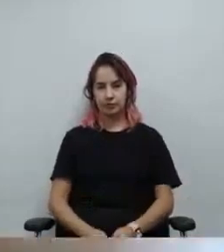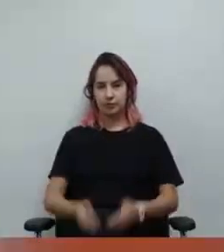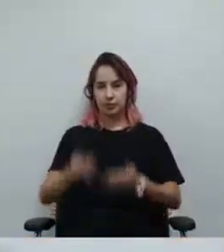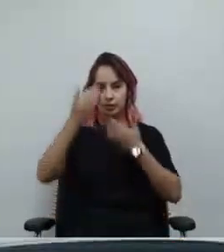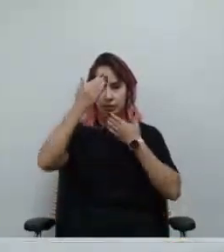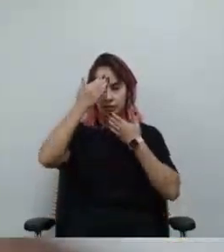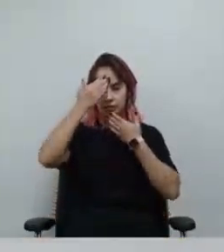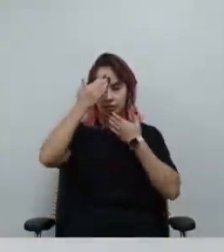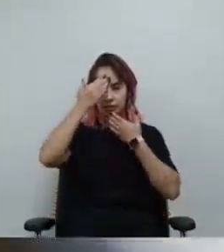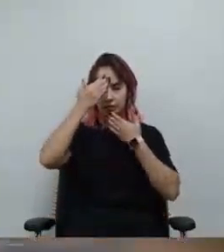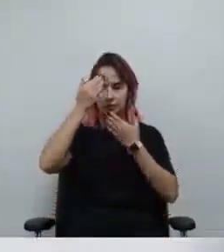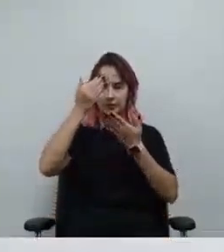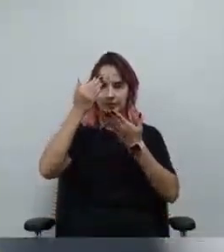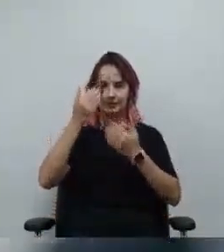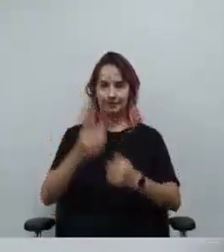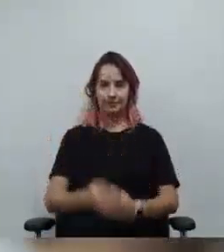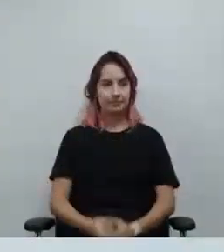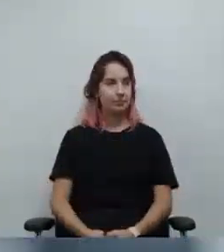Obrigado, Luiz Filho.